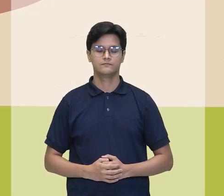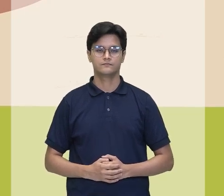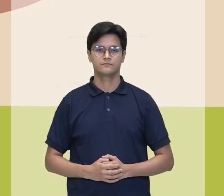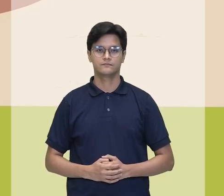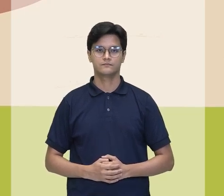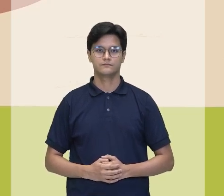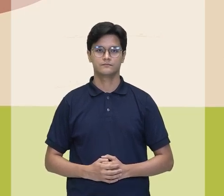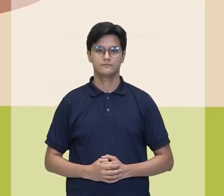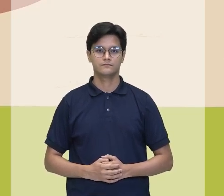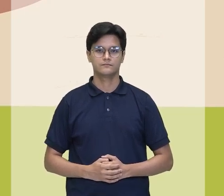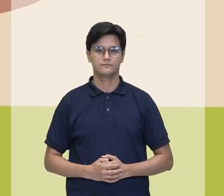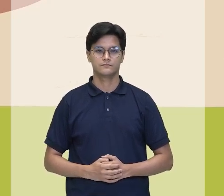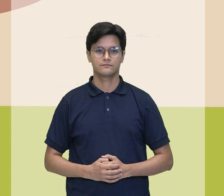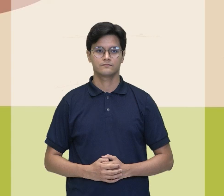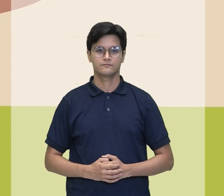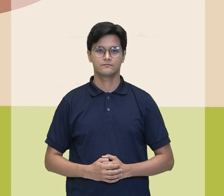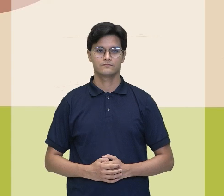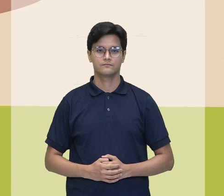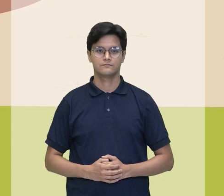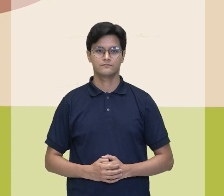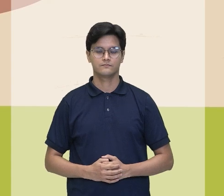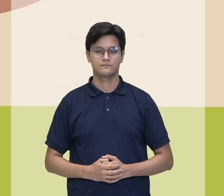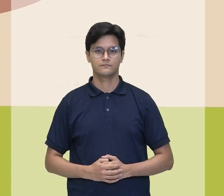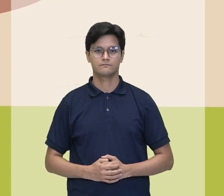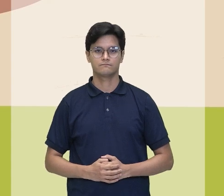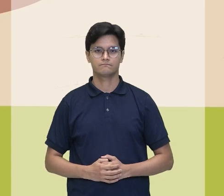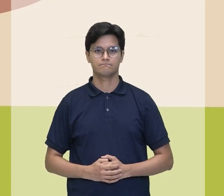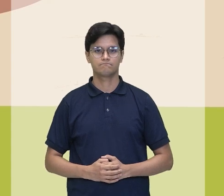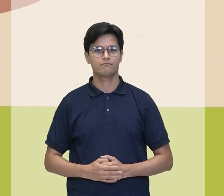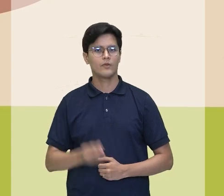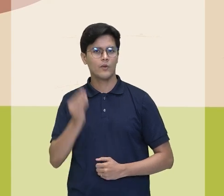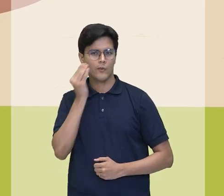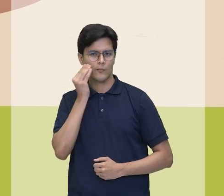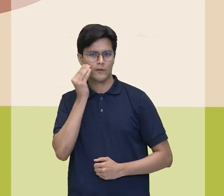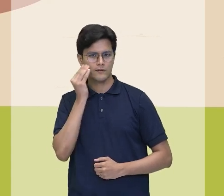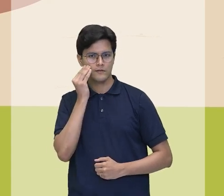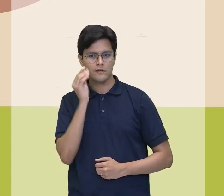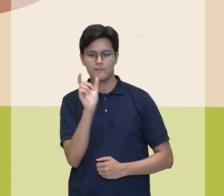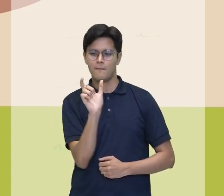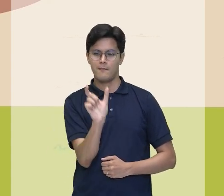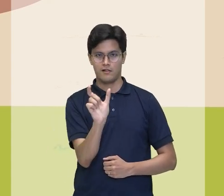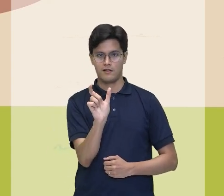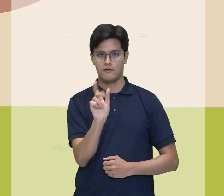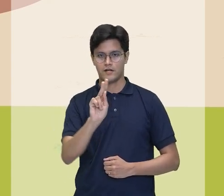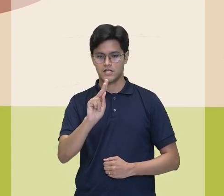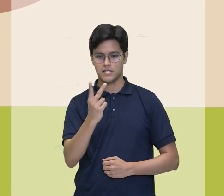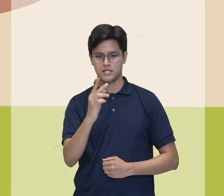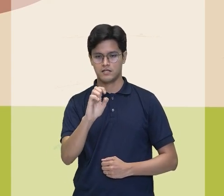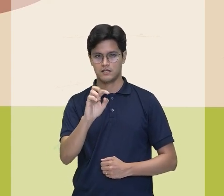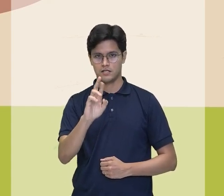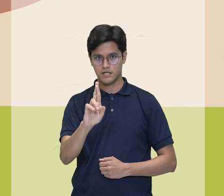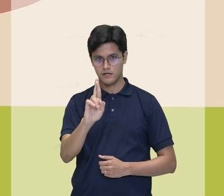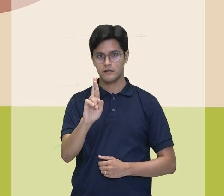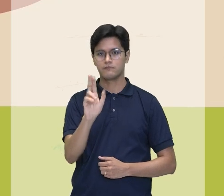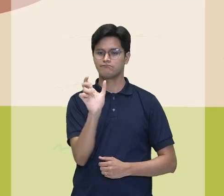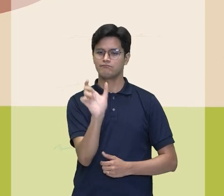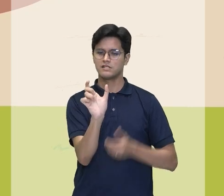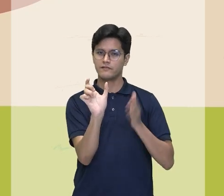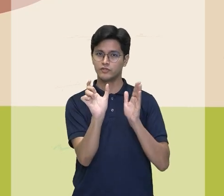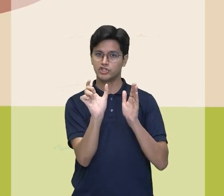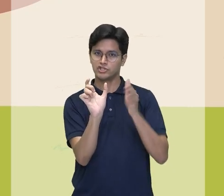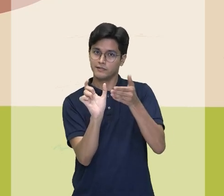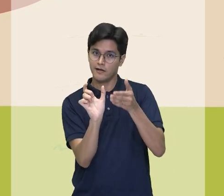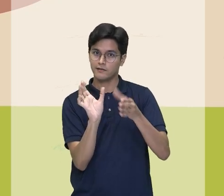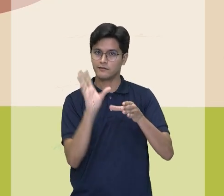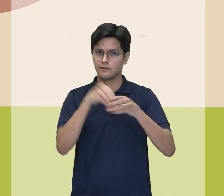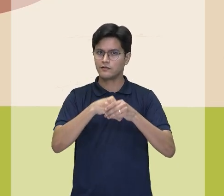The teacher talks to her. Observe esta palavra her, está em destaque aí nas frases.